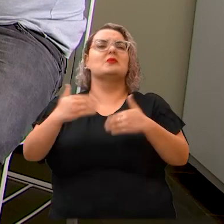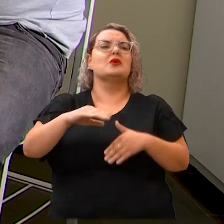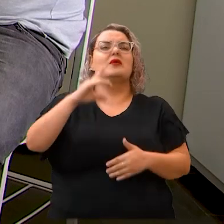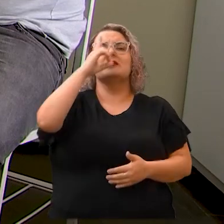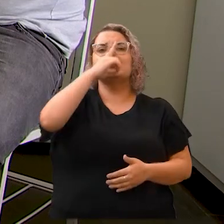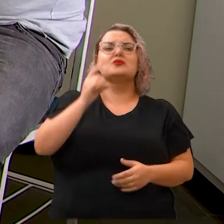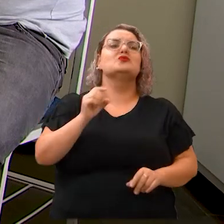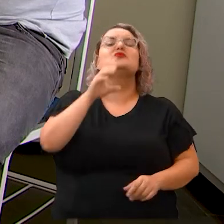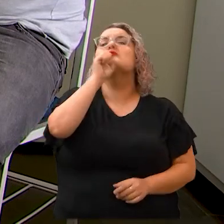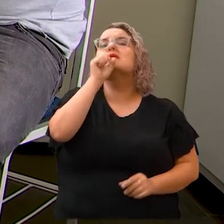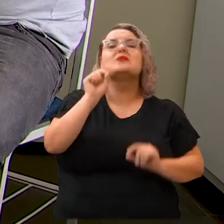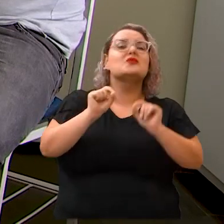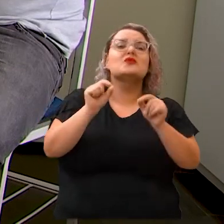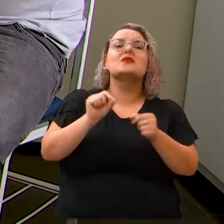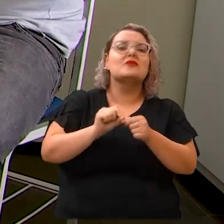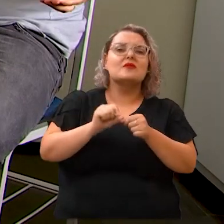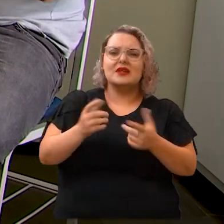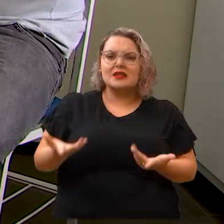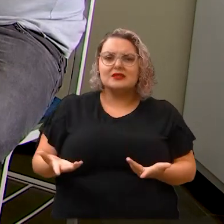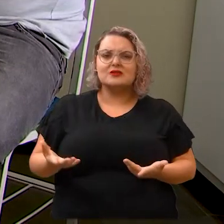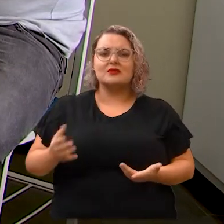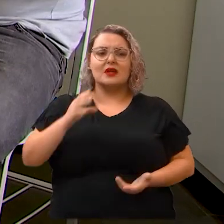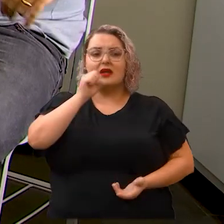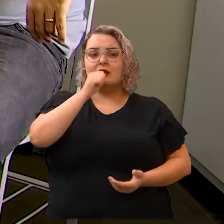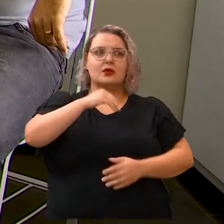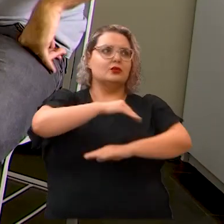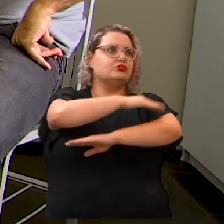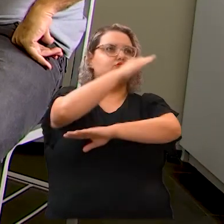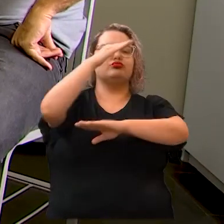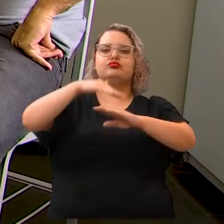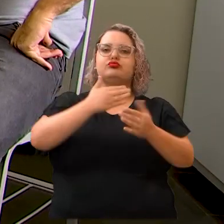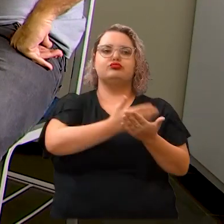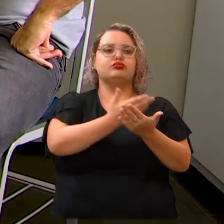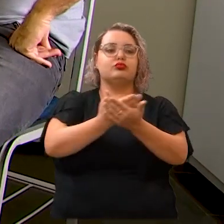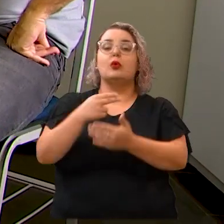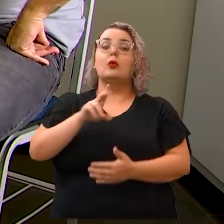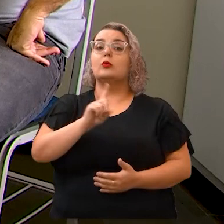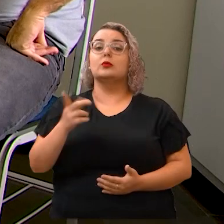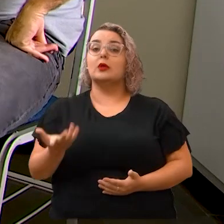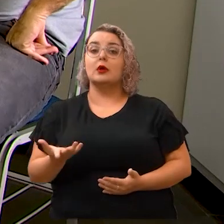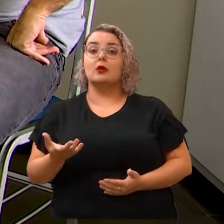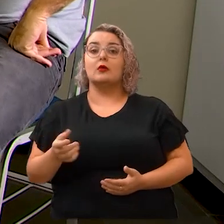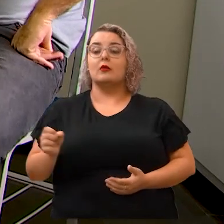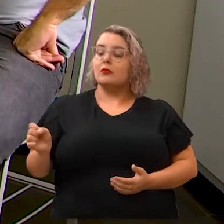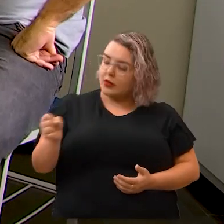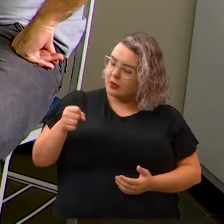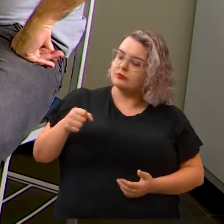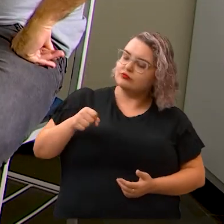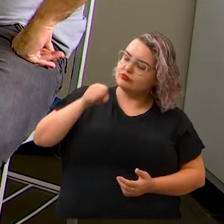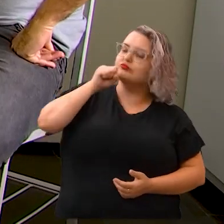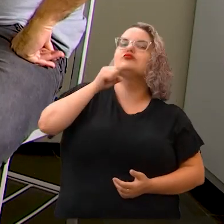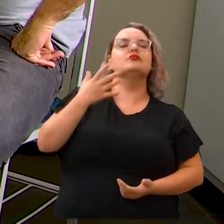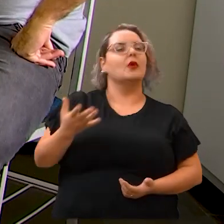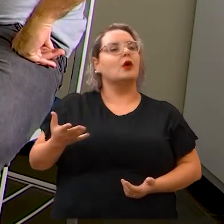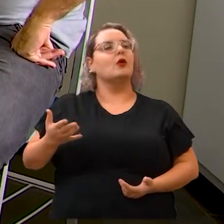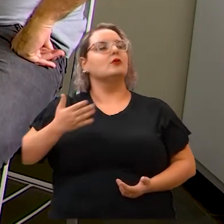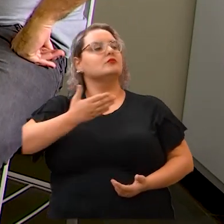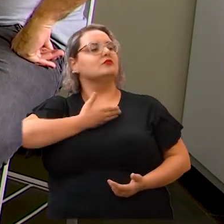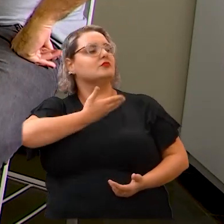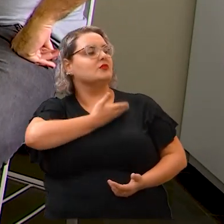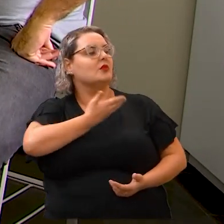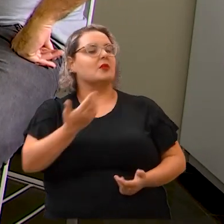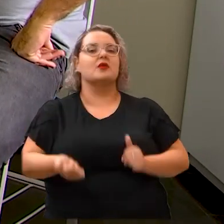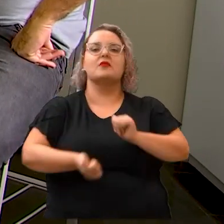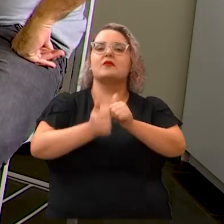a prova no domingo e no sábado passa o sábado o dia inteiro estudando ou não vou tomar uma cerveja com os meus amigos